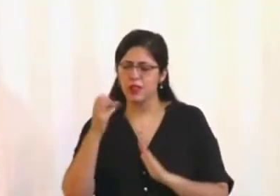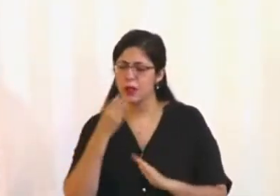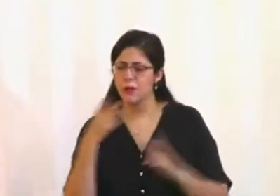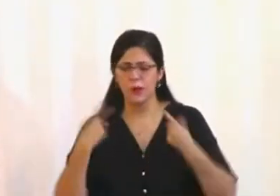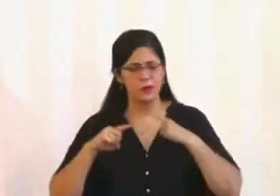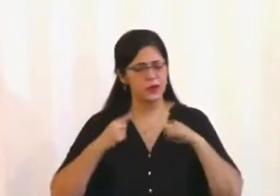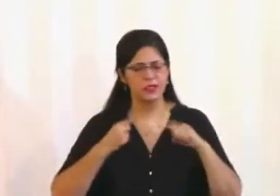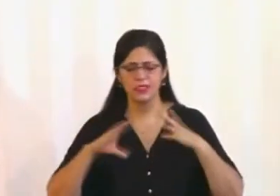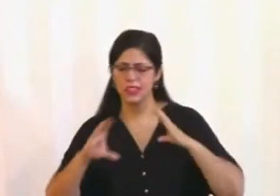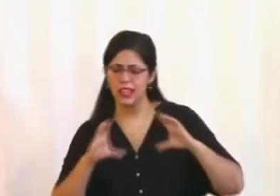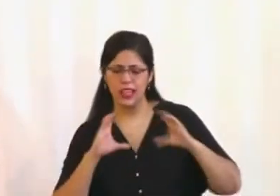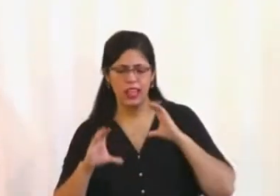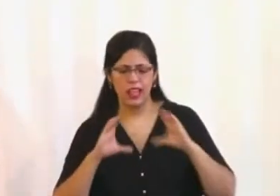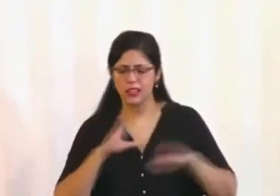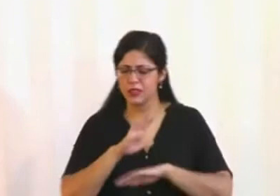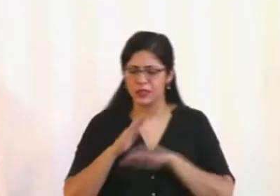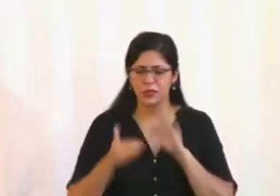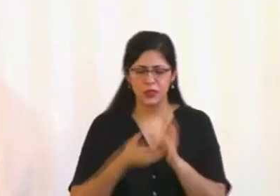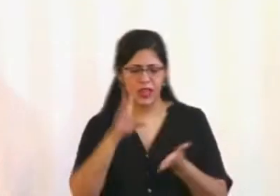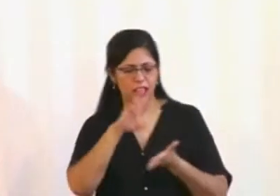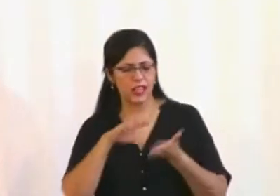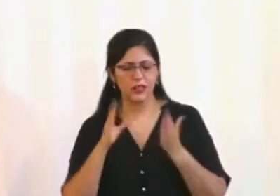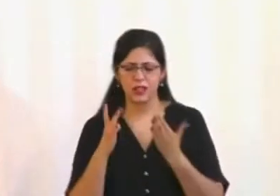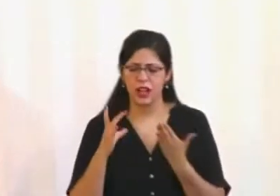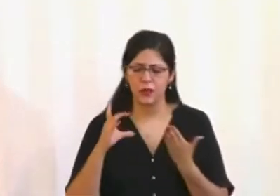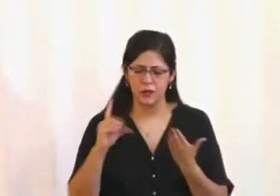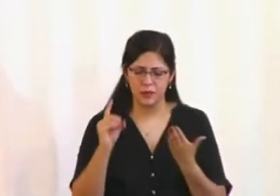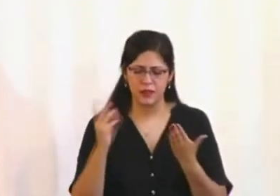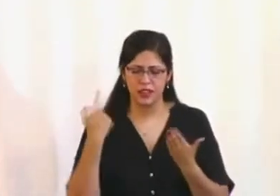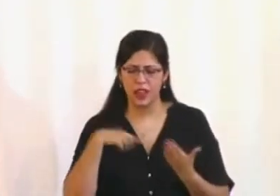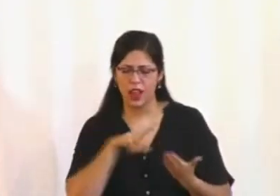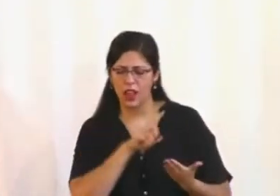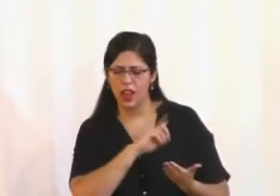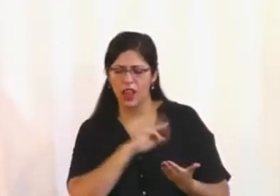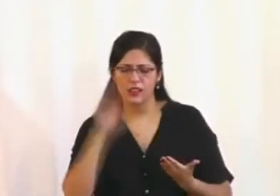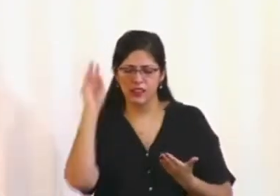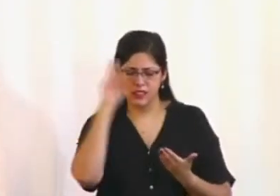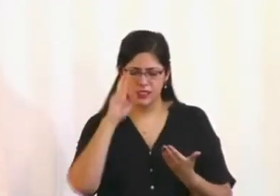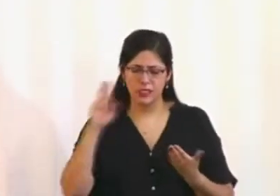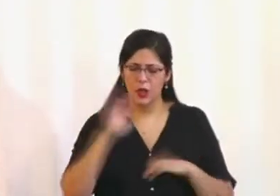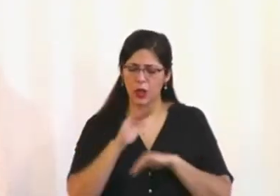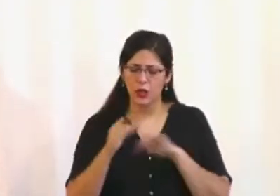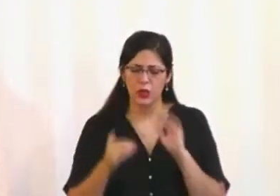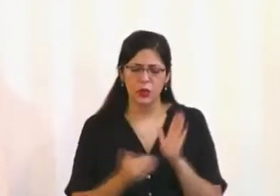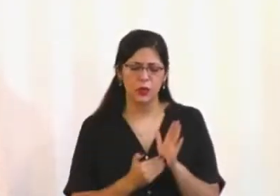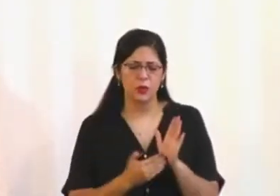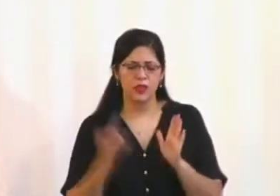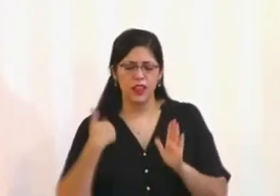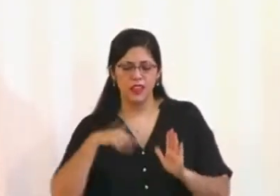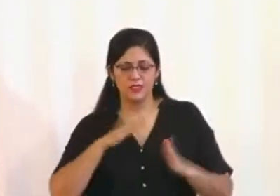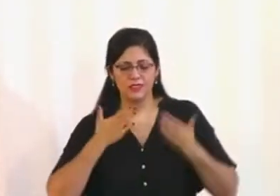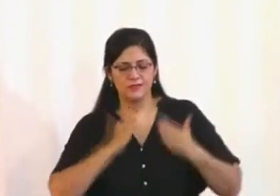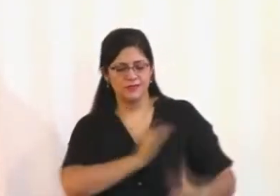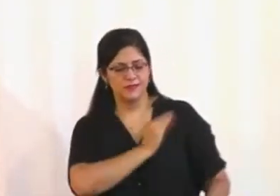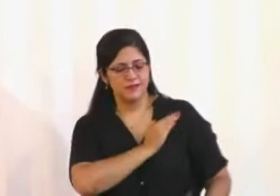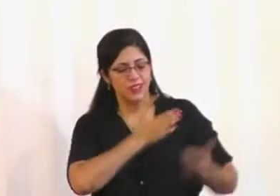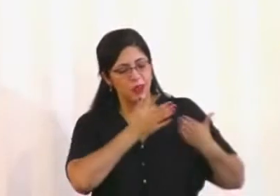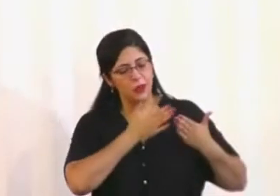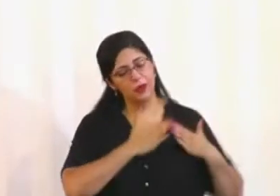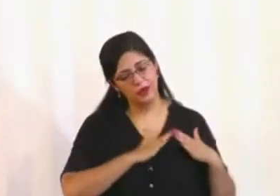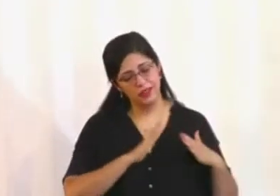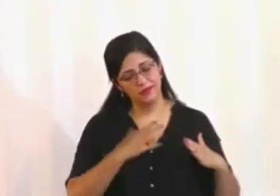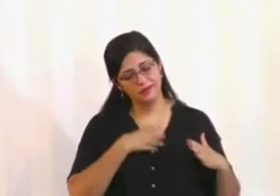esses hinos, esses cânticos, ler a Tua palavra, que foi já para nós, até esse momento do culto, um bálsamo em nossos